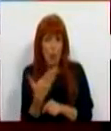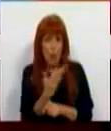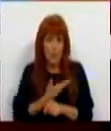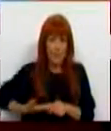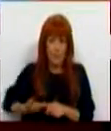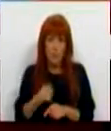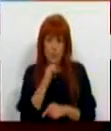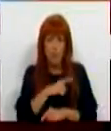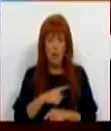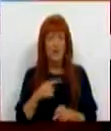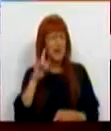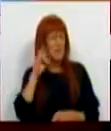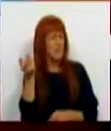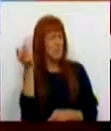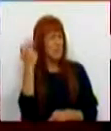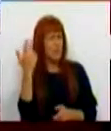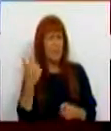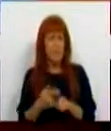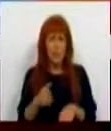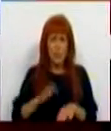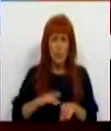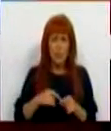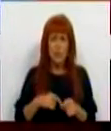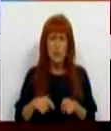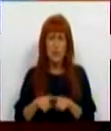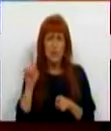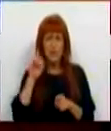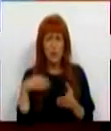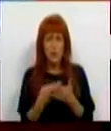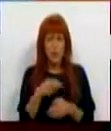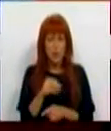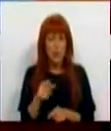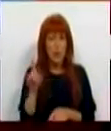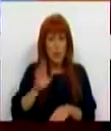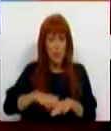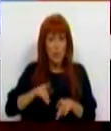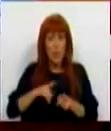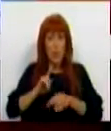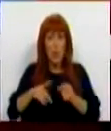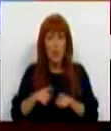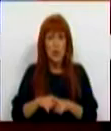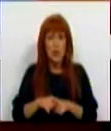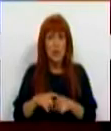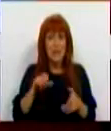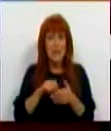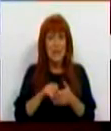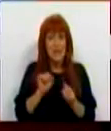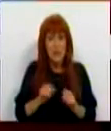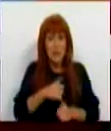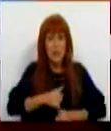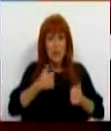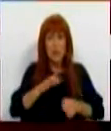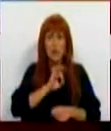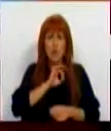por isso é inimaginável que, à luz da valorização do território, à luz daquilo que é a sustentabilidade das cidades, os